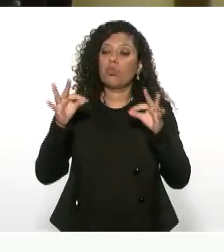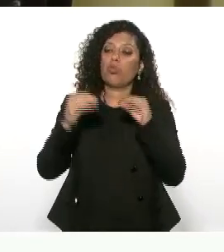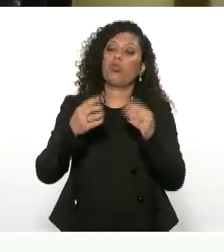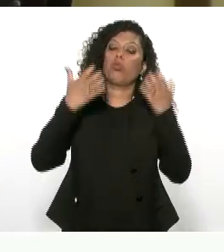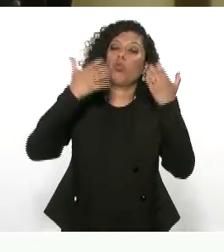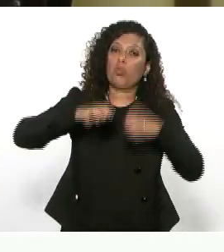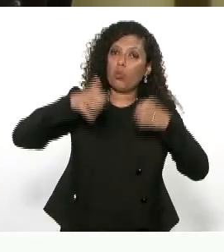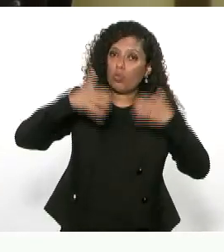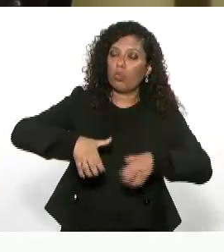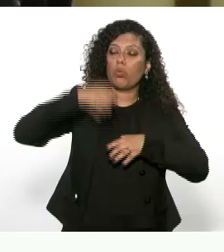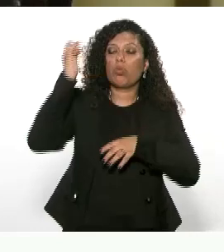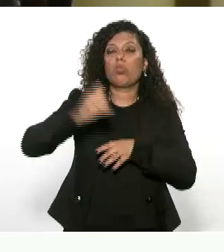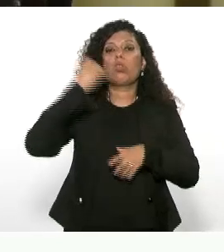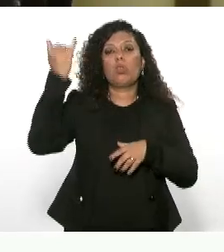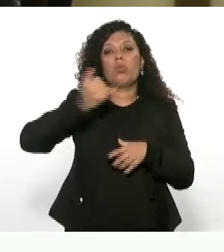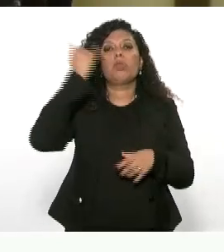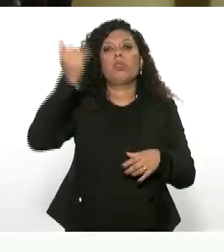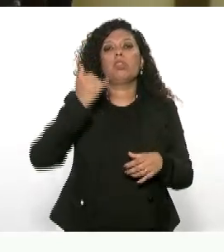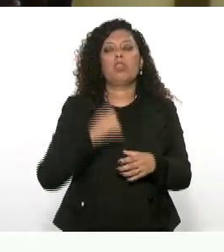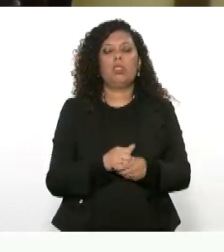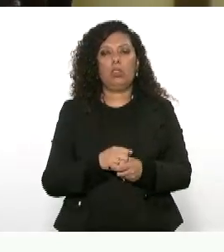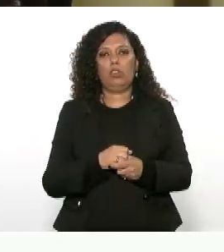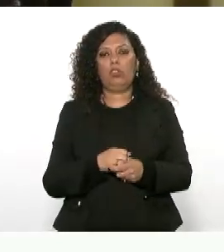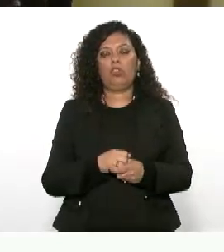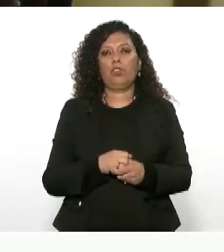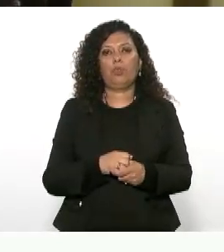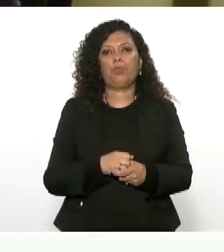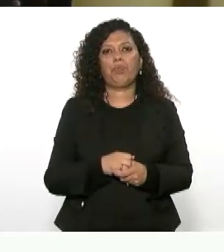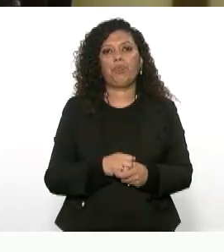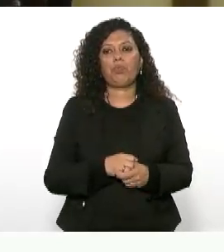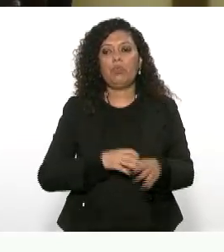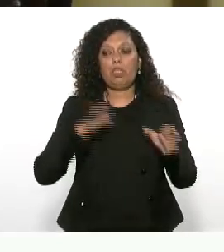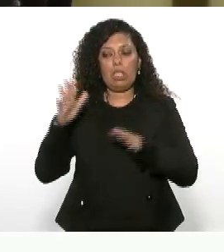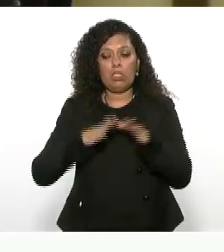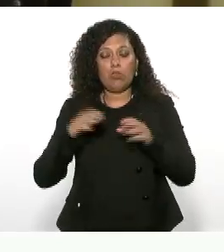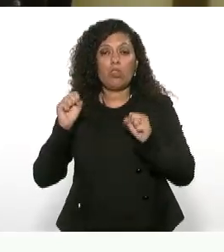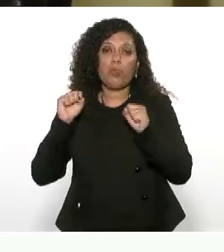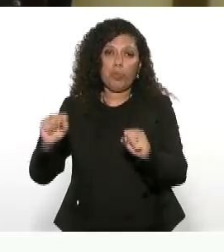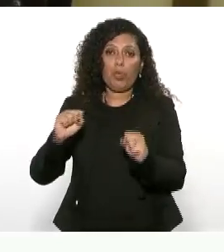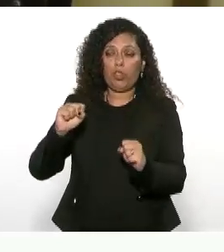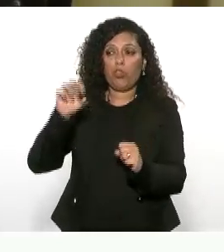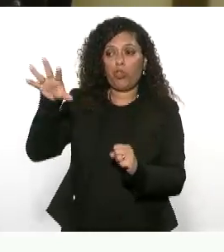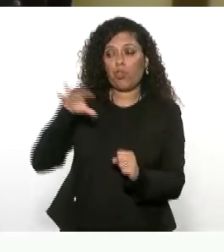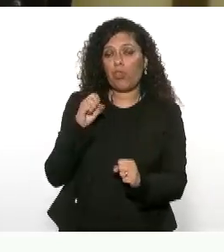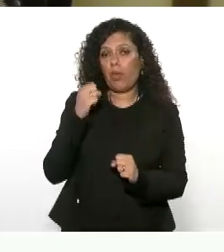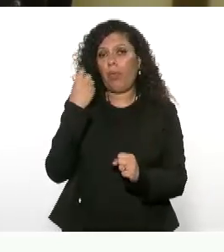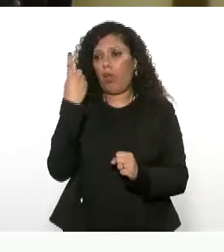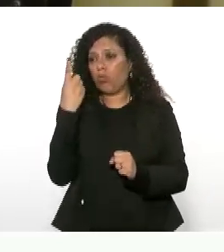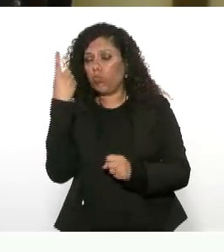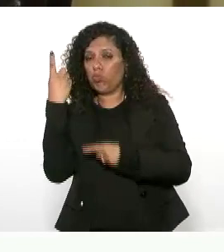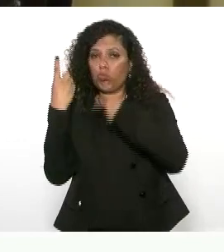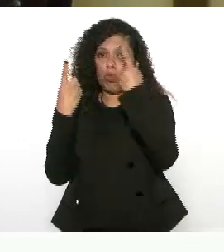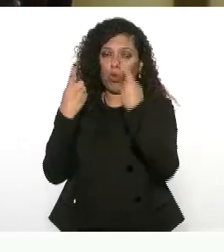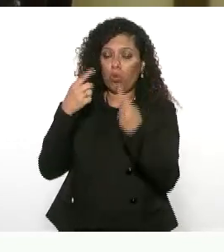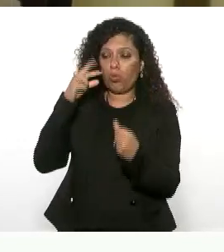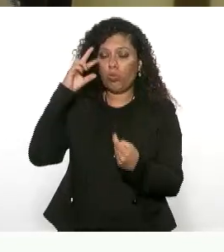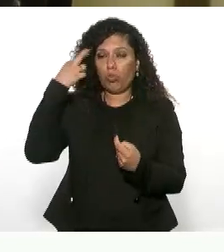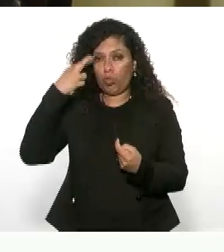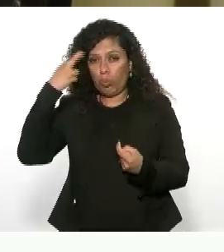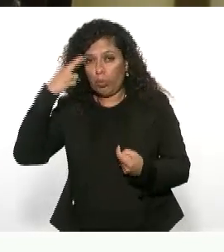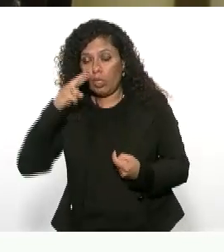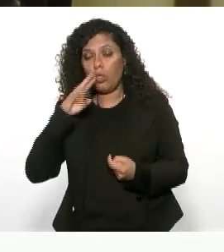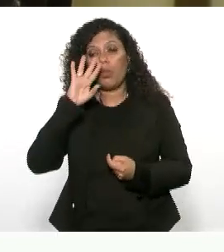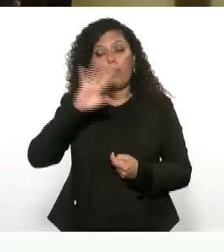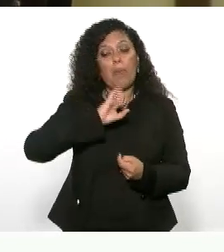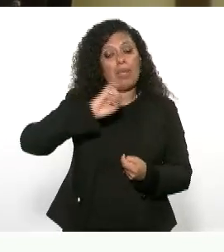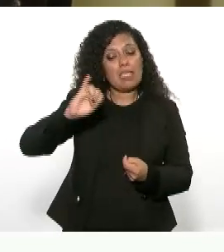cargos, tá? Então, a ideia, assim, às vezes poderia ser só o buraco naquele momento que o concurso já está na rua. Quando o